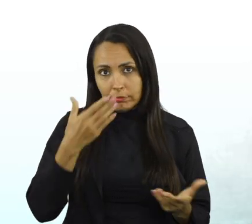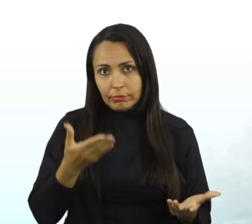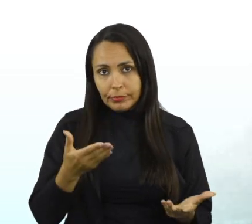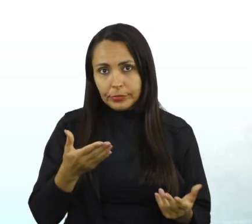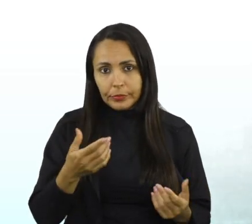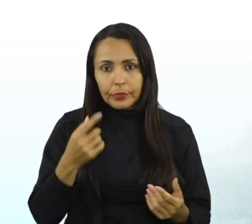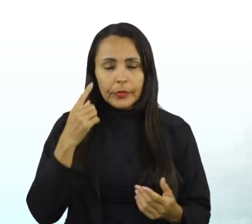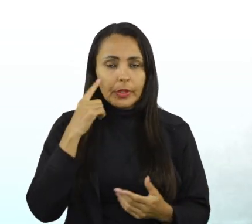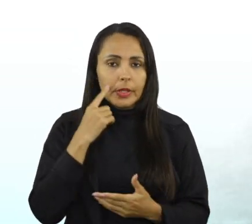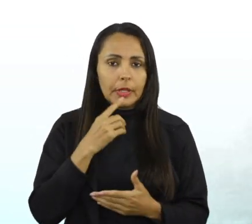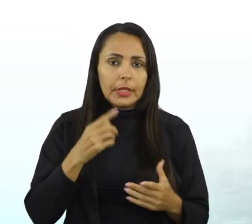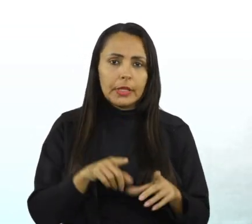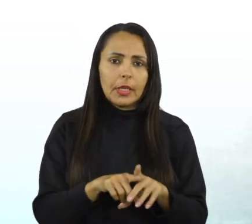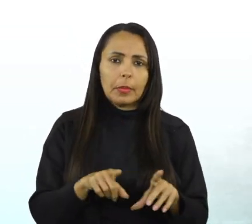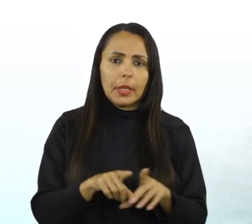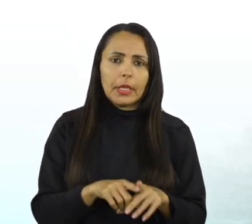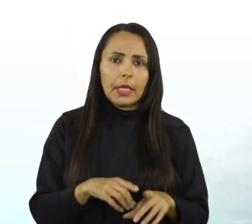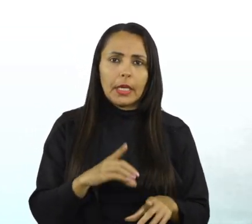a diatópica.